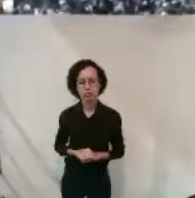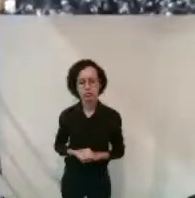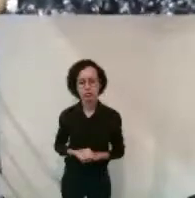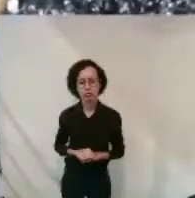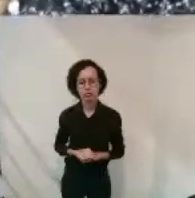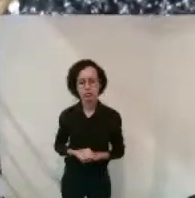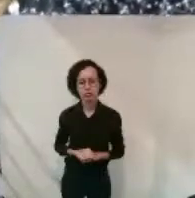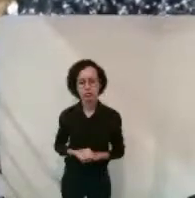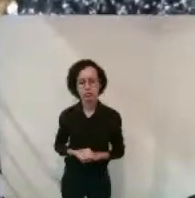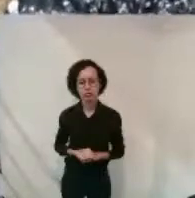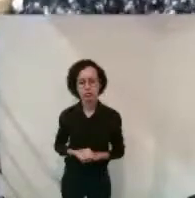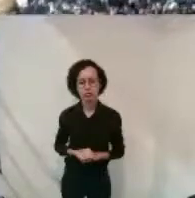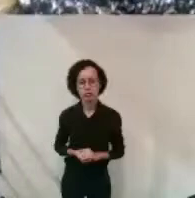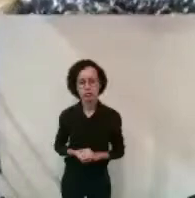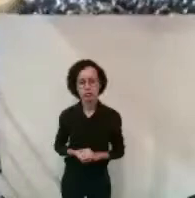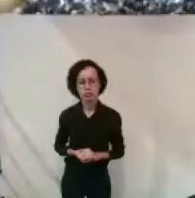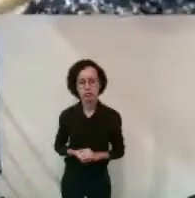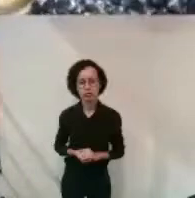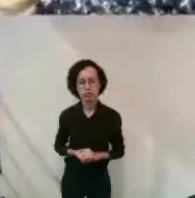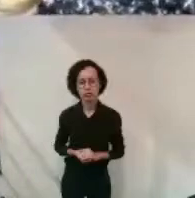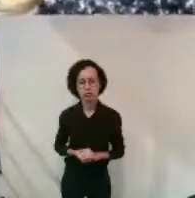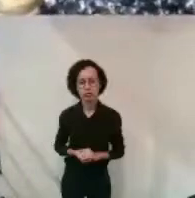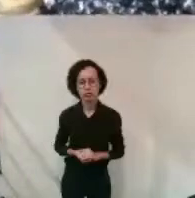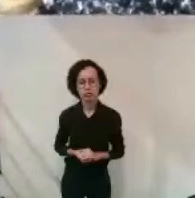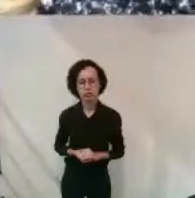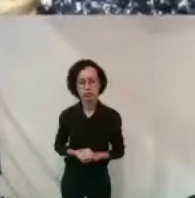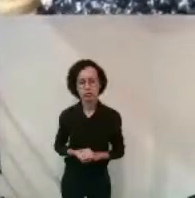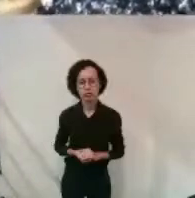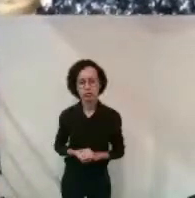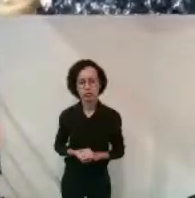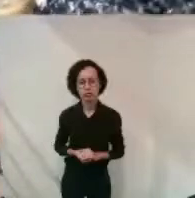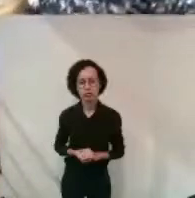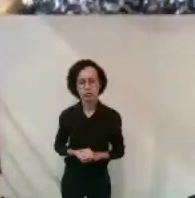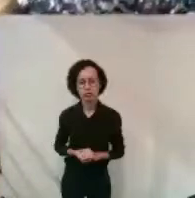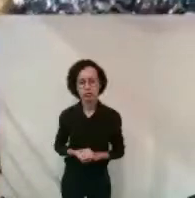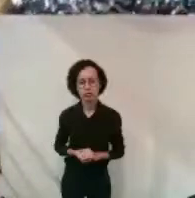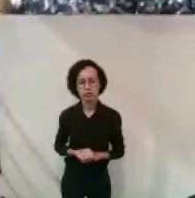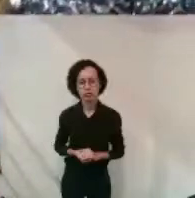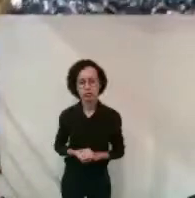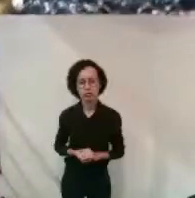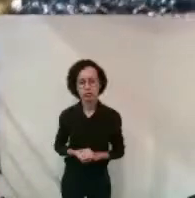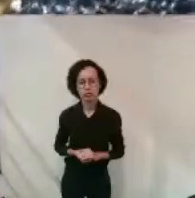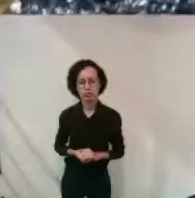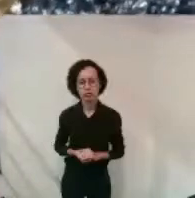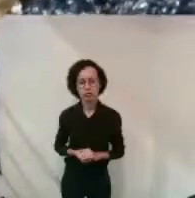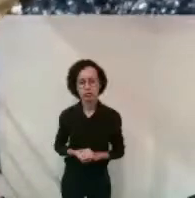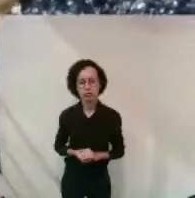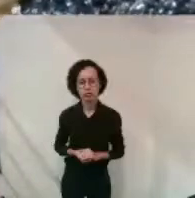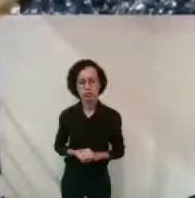CNMP, presidente da Comissão do Meio Ambiente, doutor Rinaldo, e da doutora Tarsila, que é a nossa coordenadora.